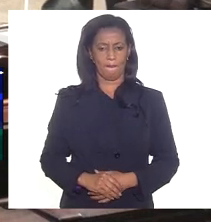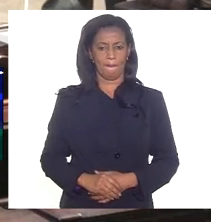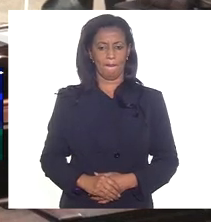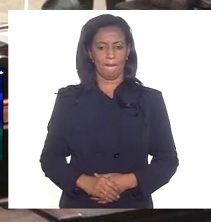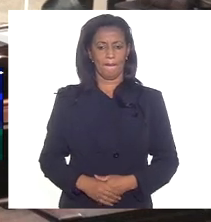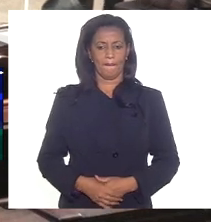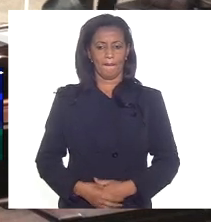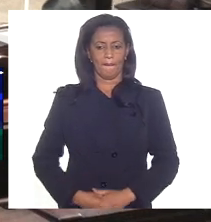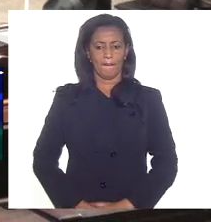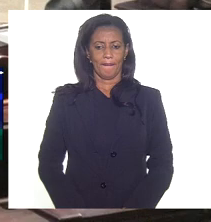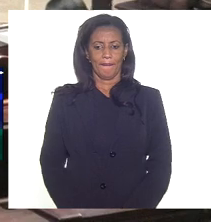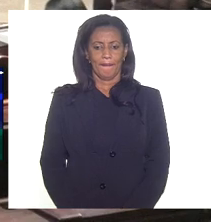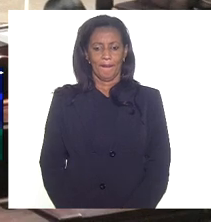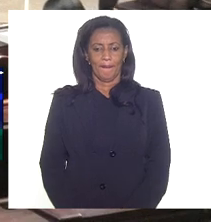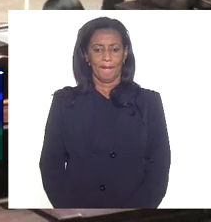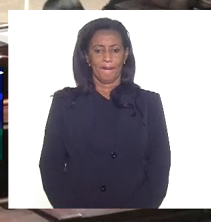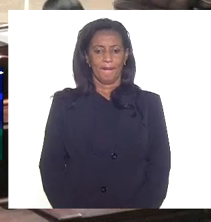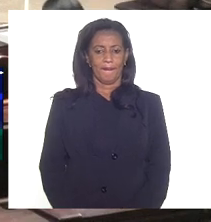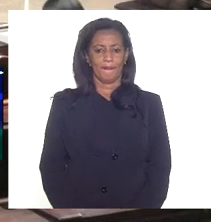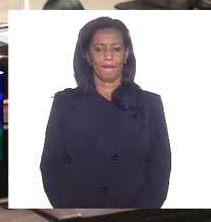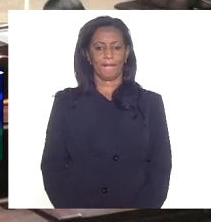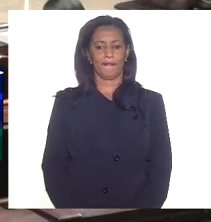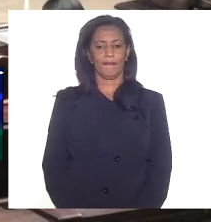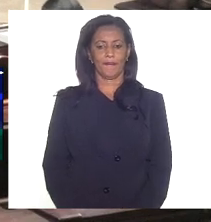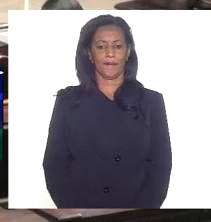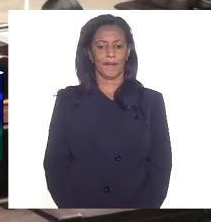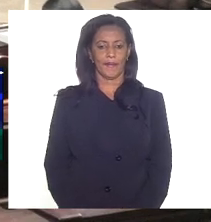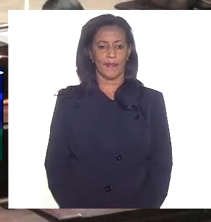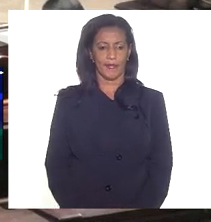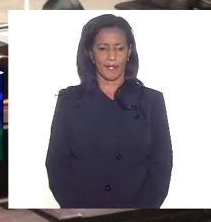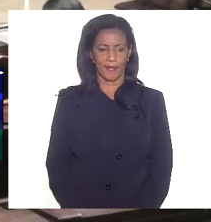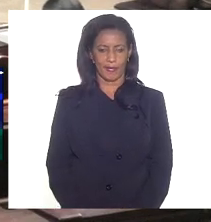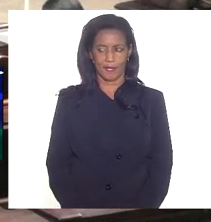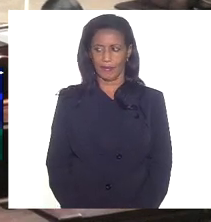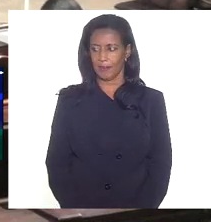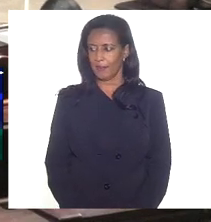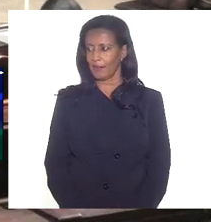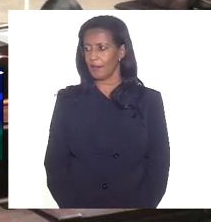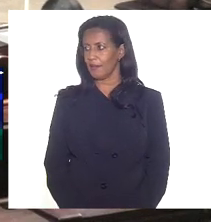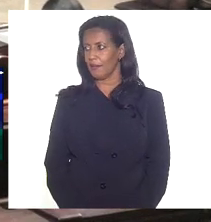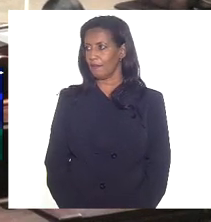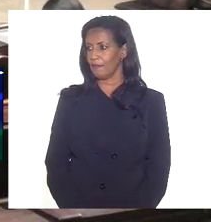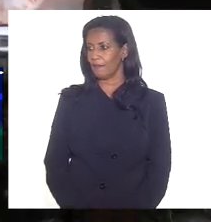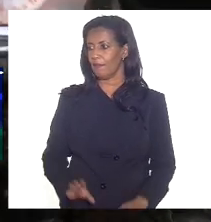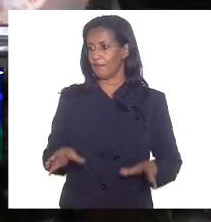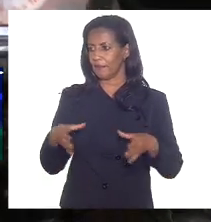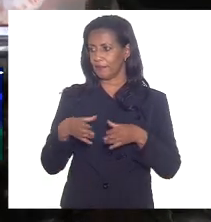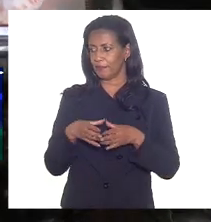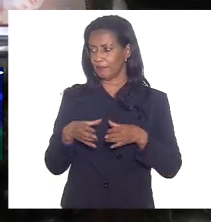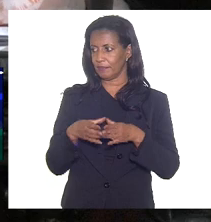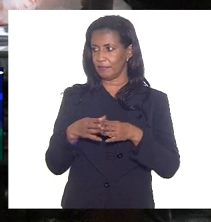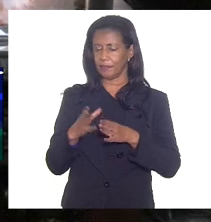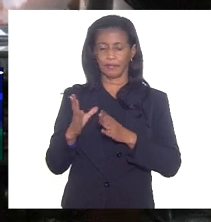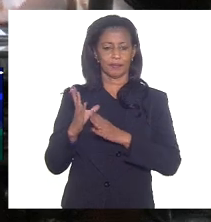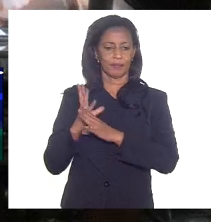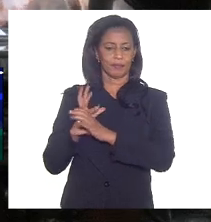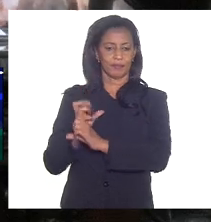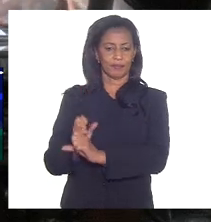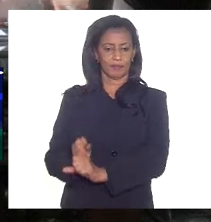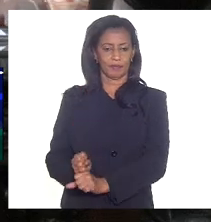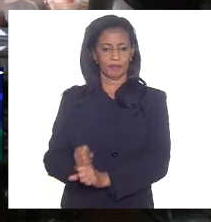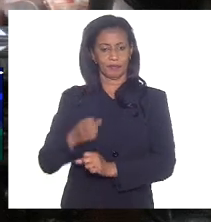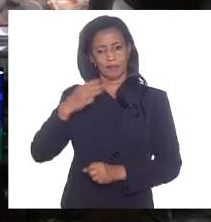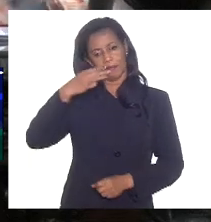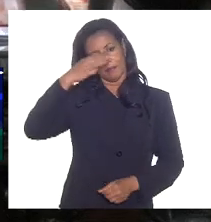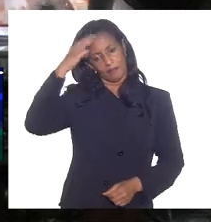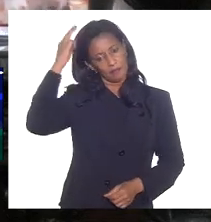Pela pela Comissão de Orçamento, deputado Márcio